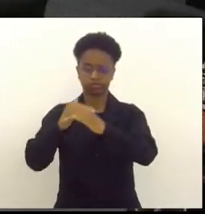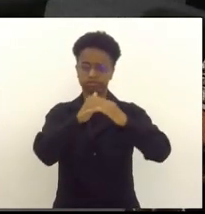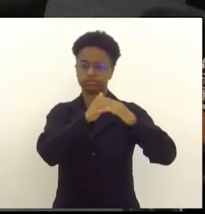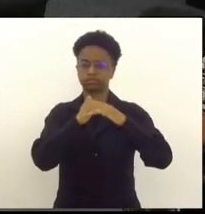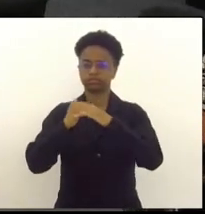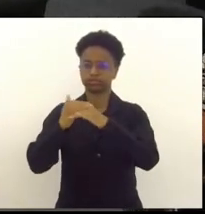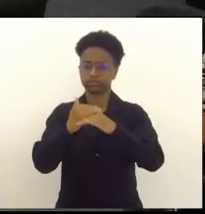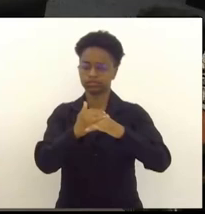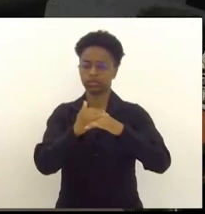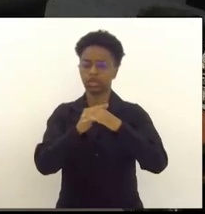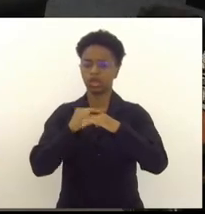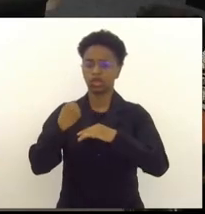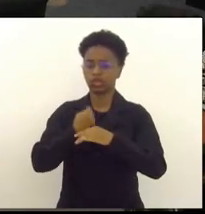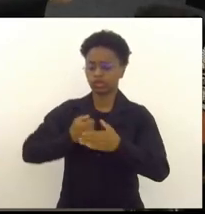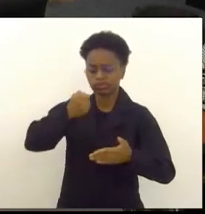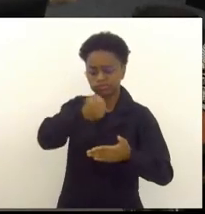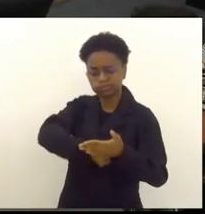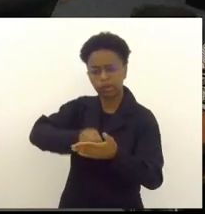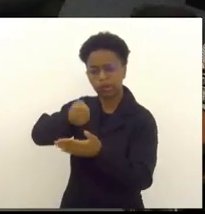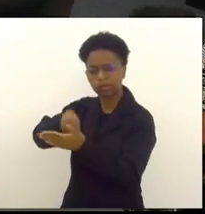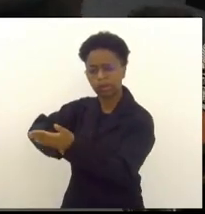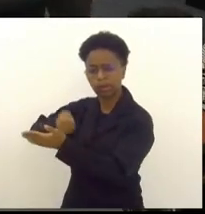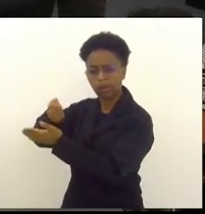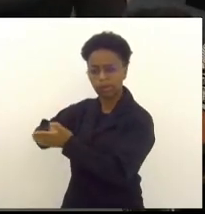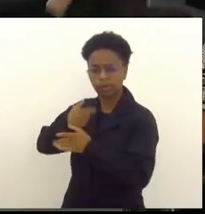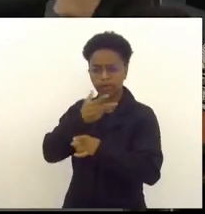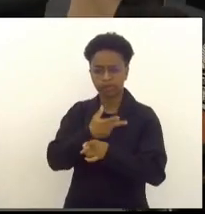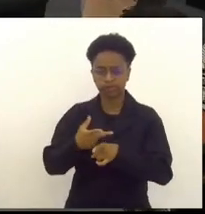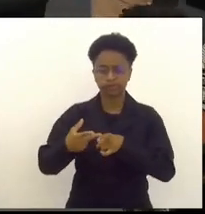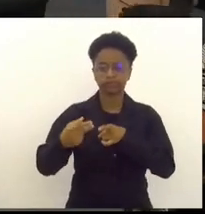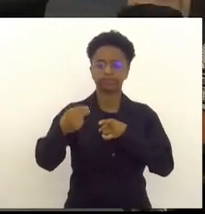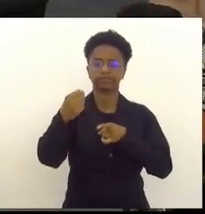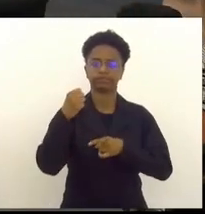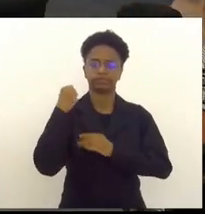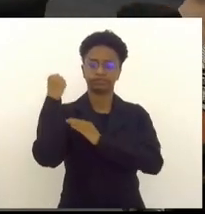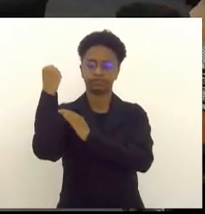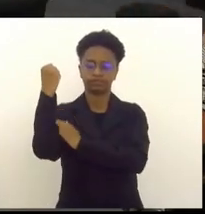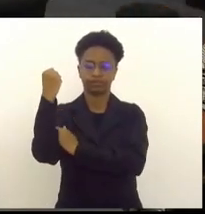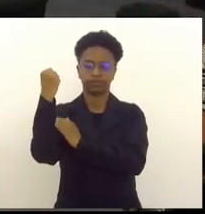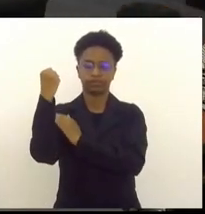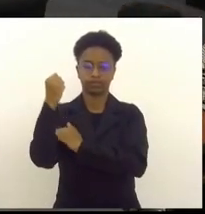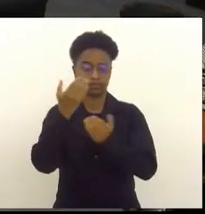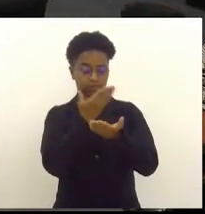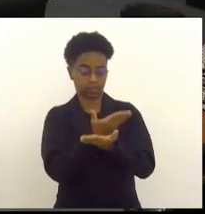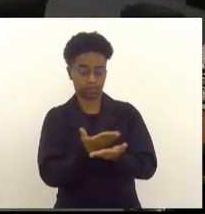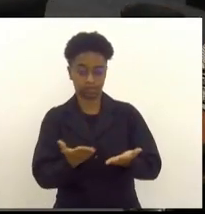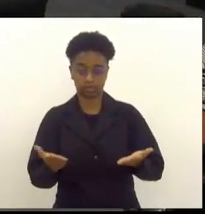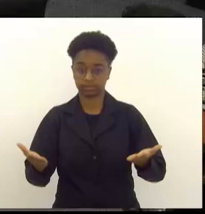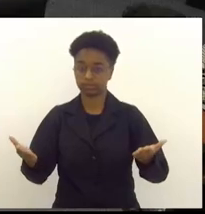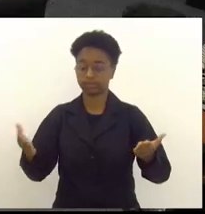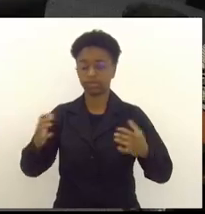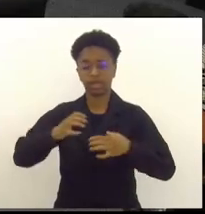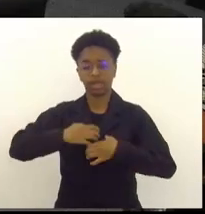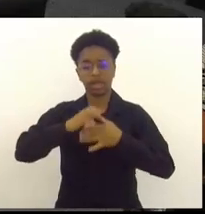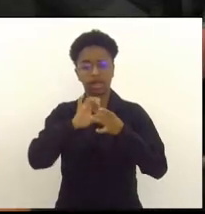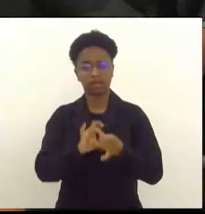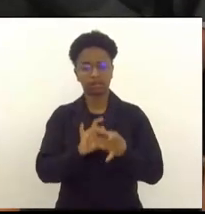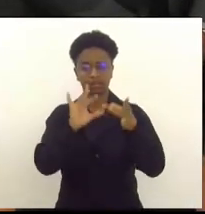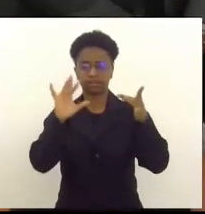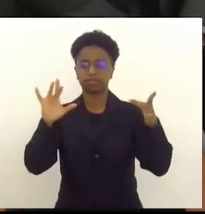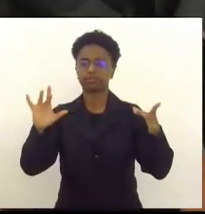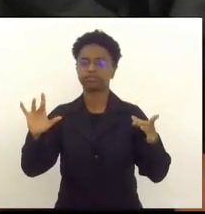dessa igualdade, conseguimos conquistar com braço forte. Em teu seio,